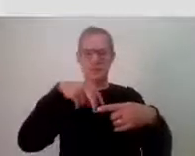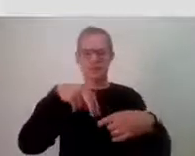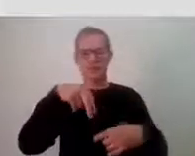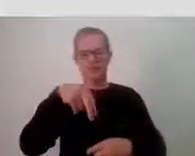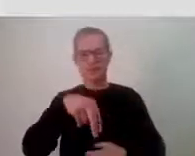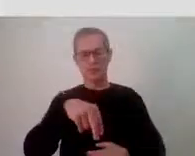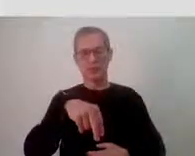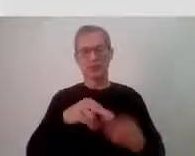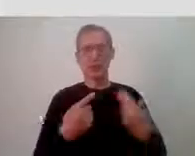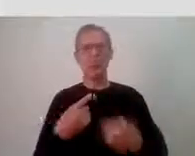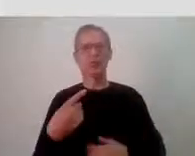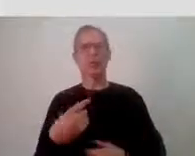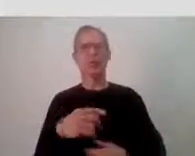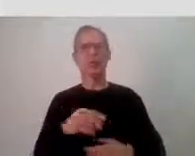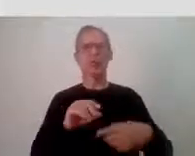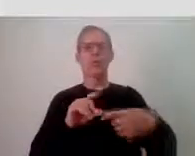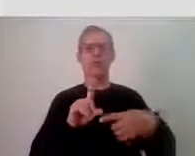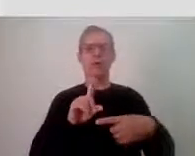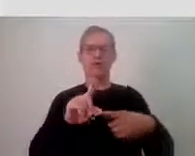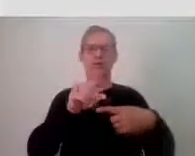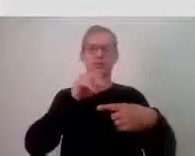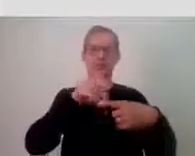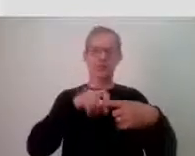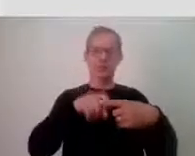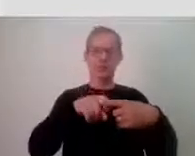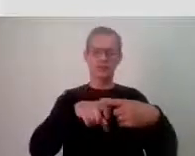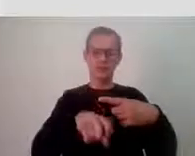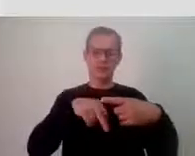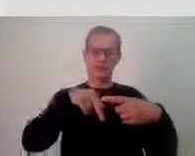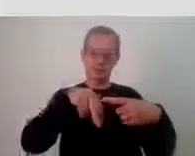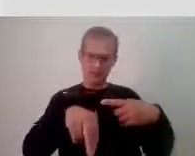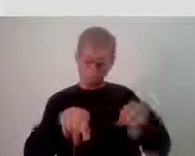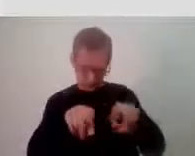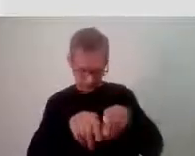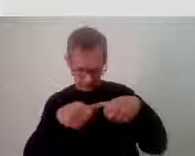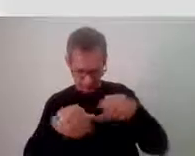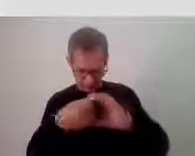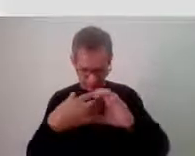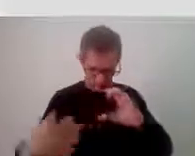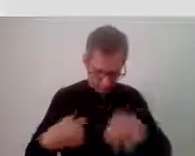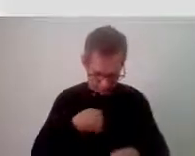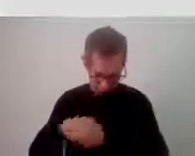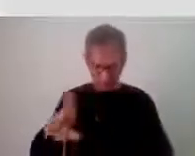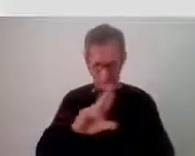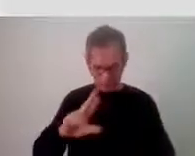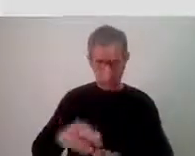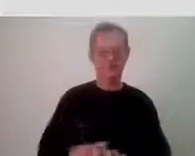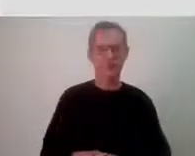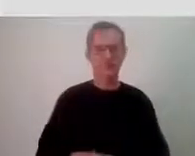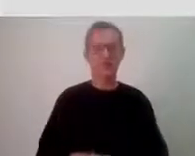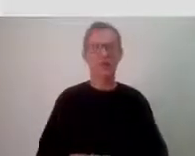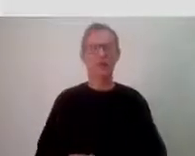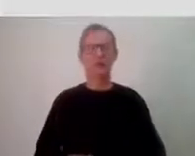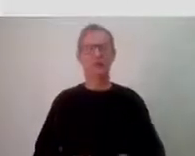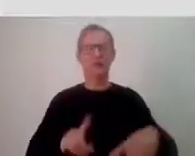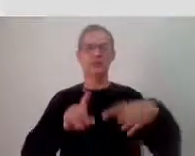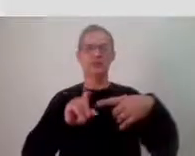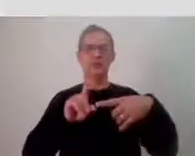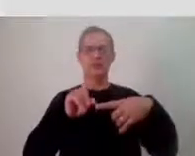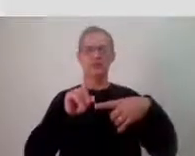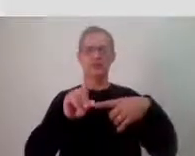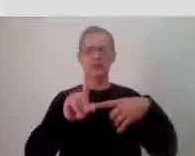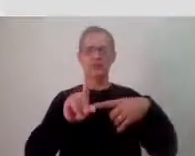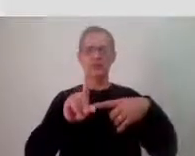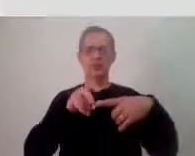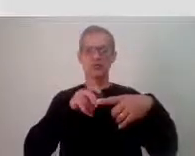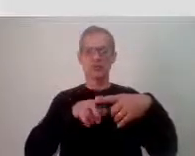sobre x elevado a n. E é justamente essas propriedades que eu utilizei aqui, ó. 1 sobre x ao quadrado, o que eu fiz?